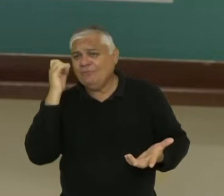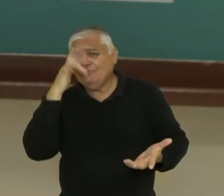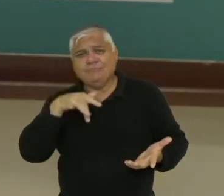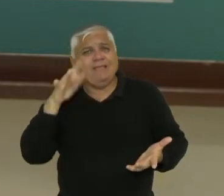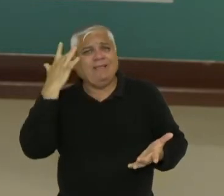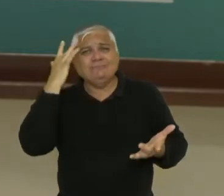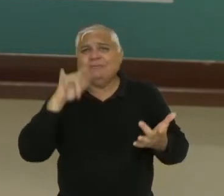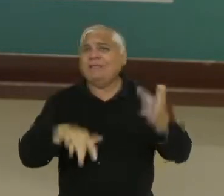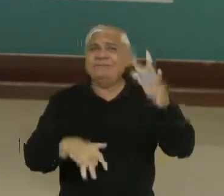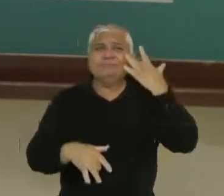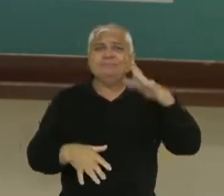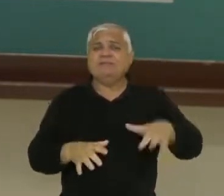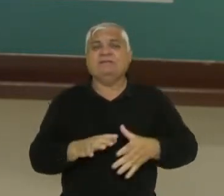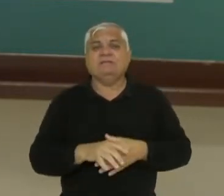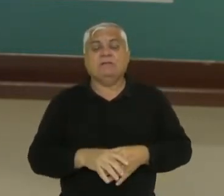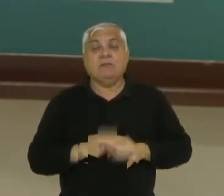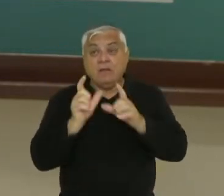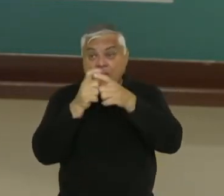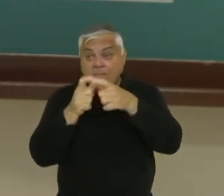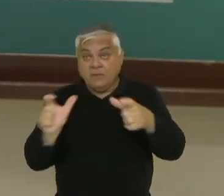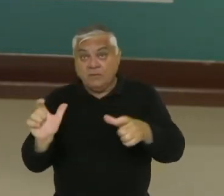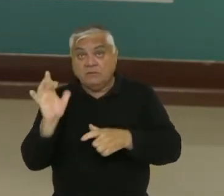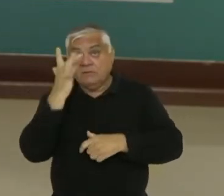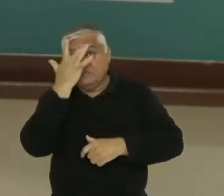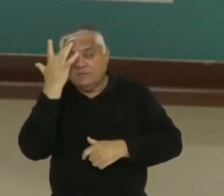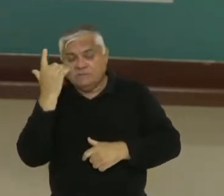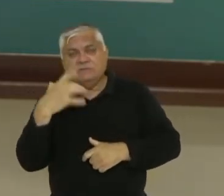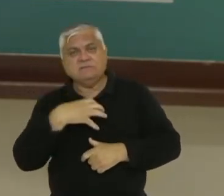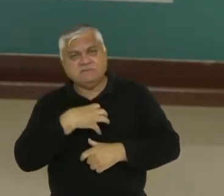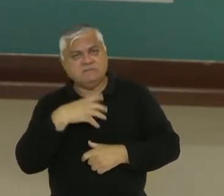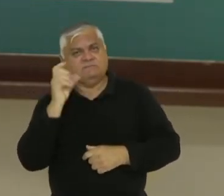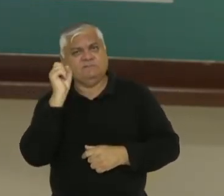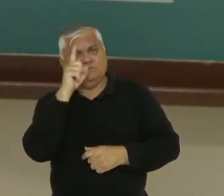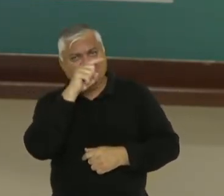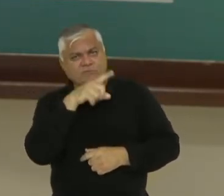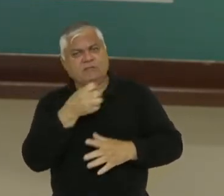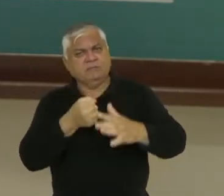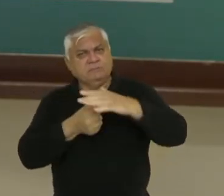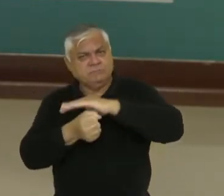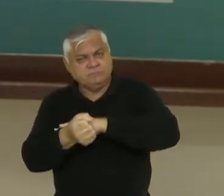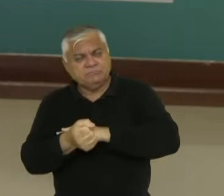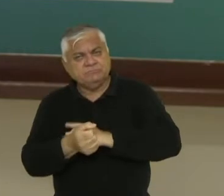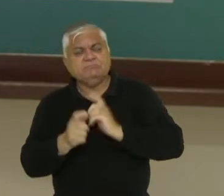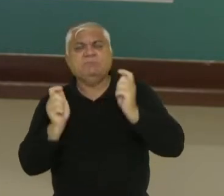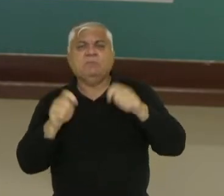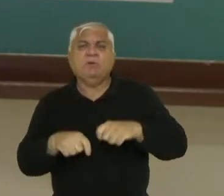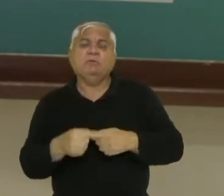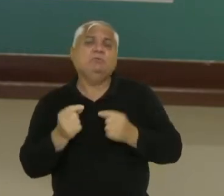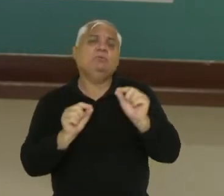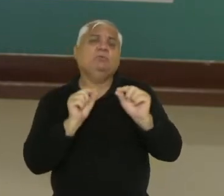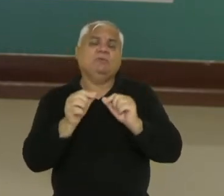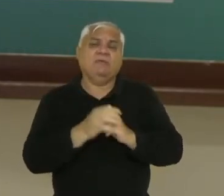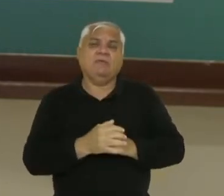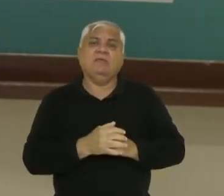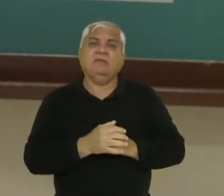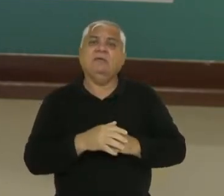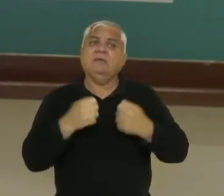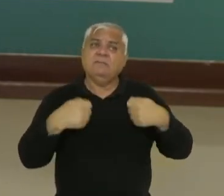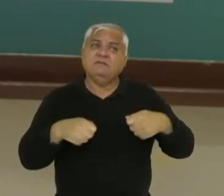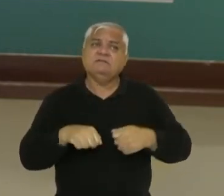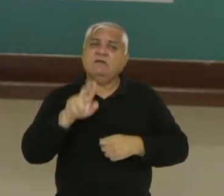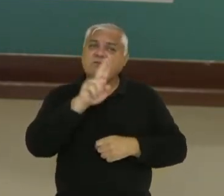isso. A maioria das pessoas teriam essas dificuldades, então elas podem utilizar o que a gente chama de fundo de